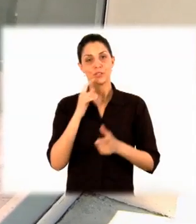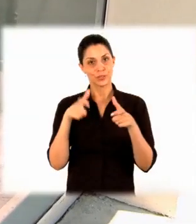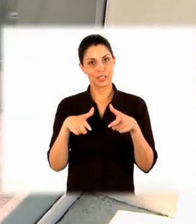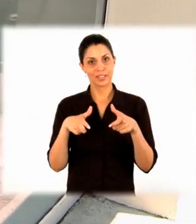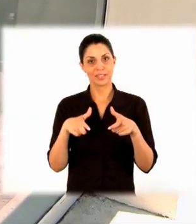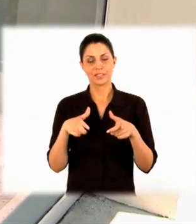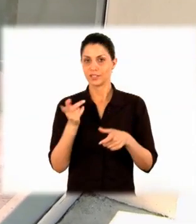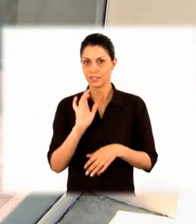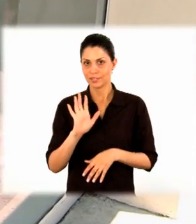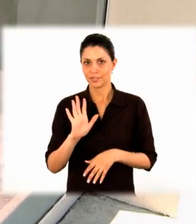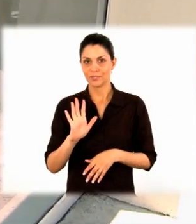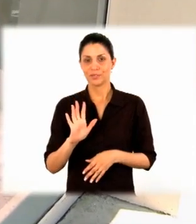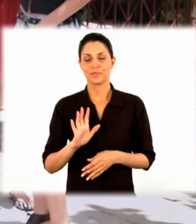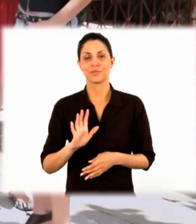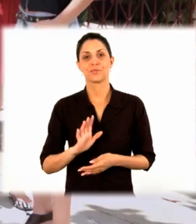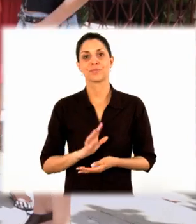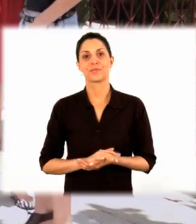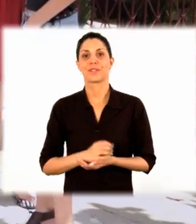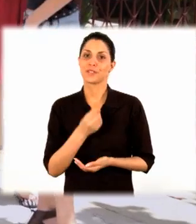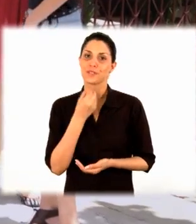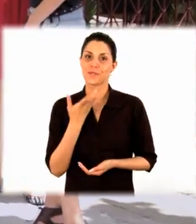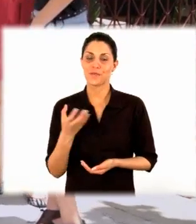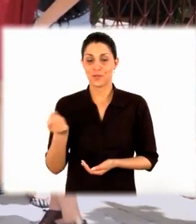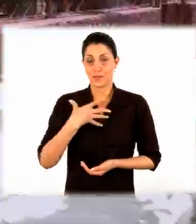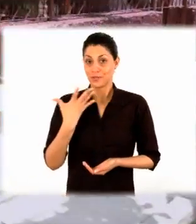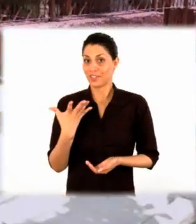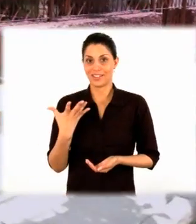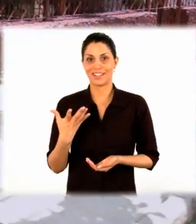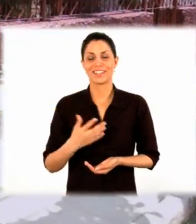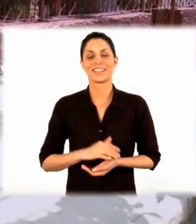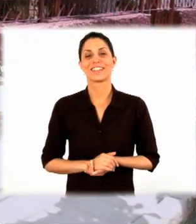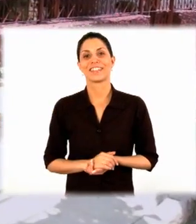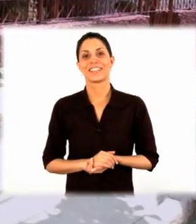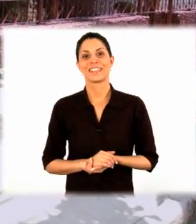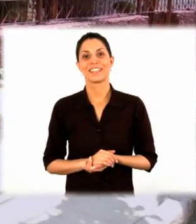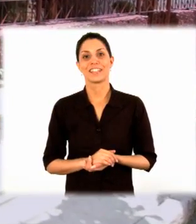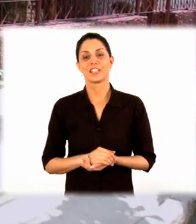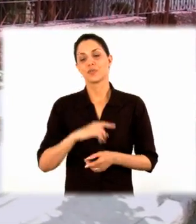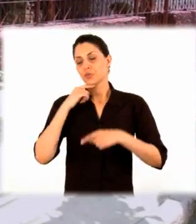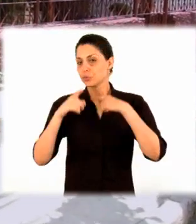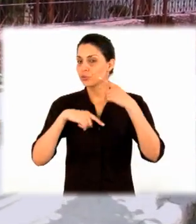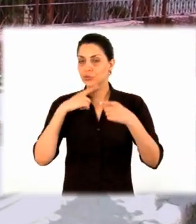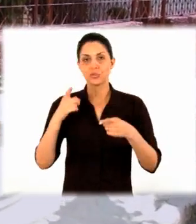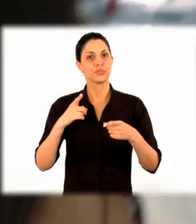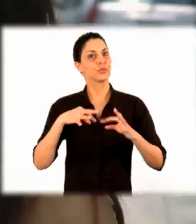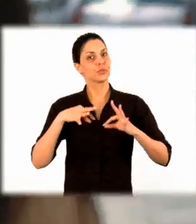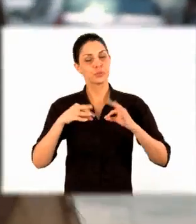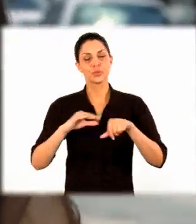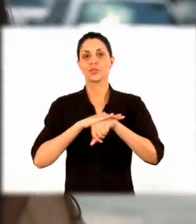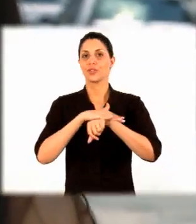Conhece esse lugar? Não. Não? Não, ainda não. Ai, que bom. Então vai ser novidade completa. Você vai poder tirar suas